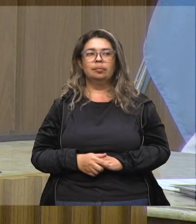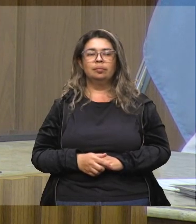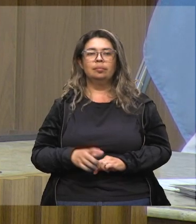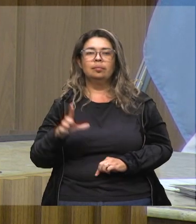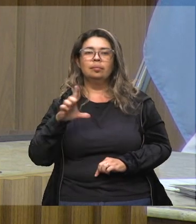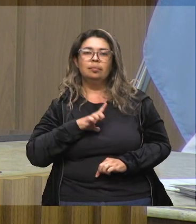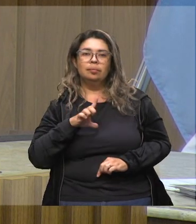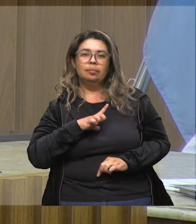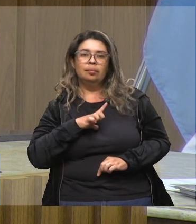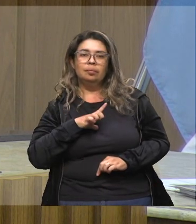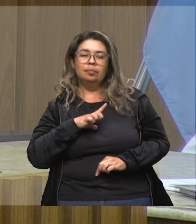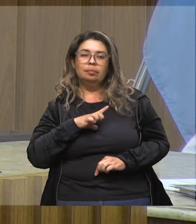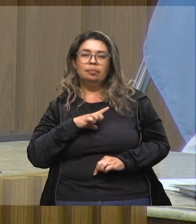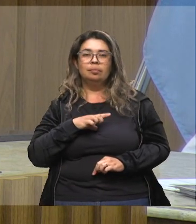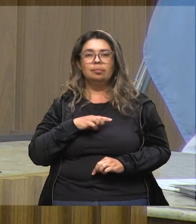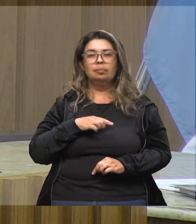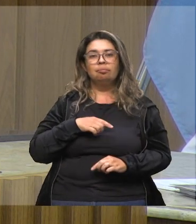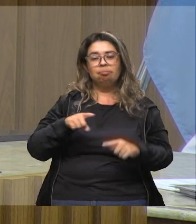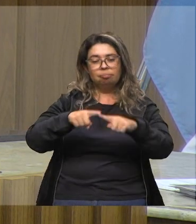d'água,